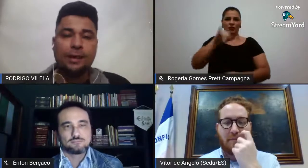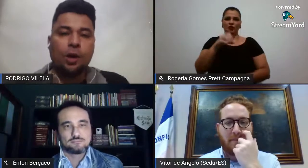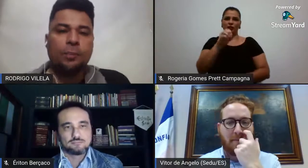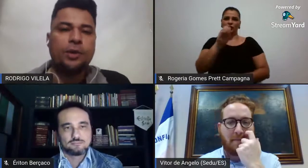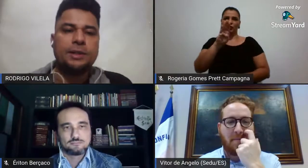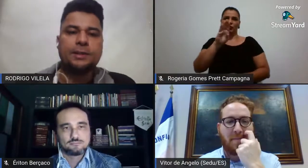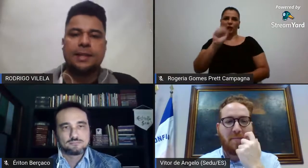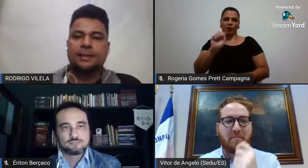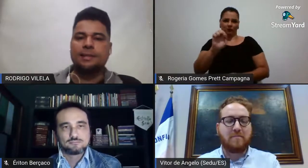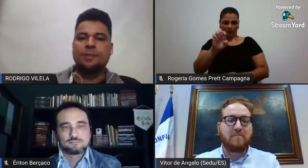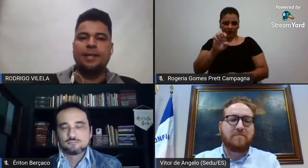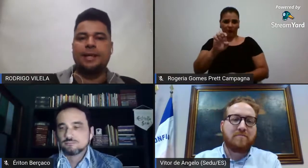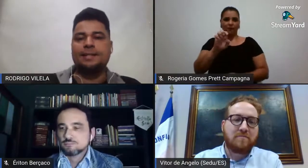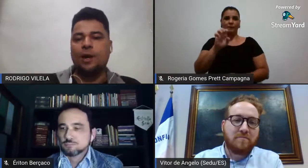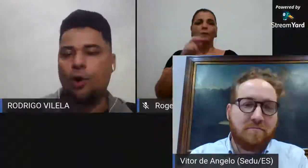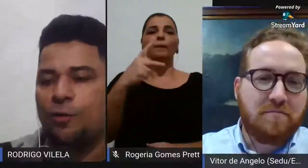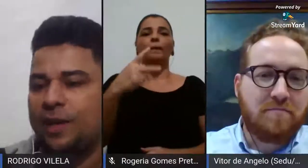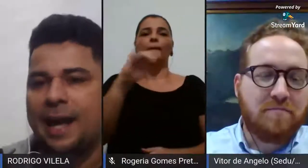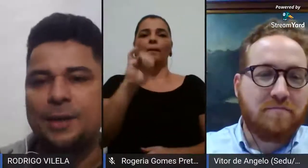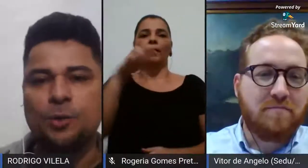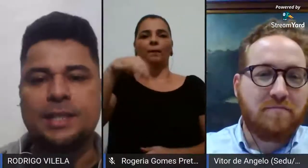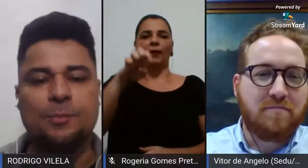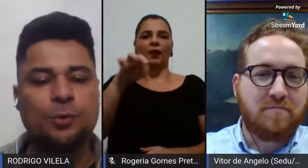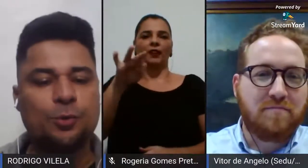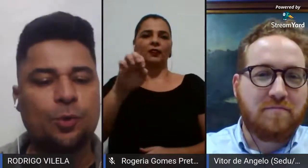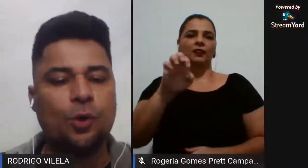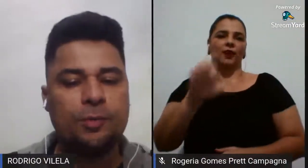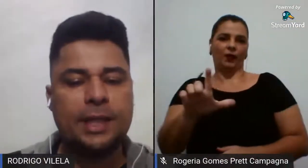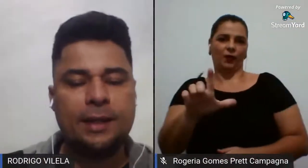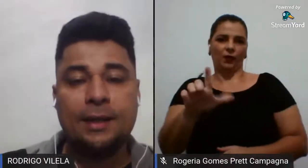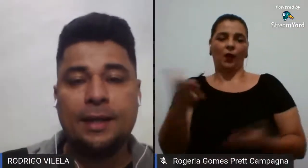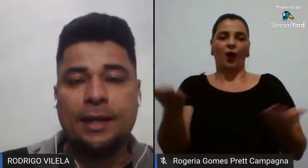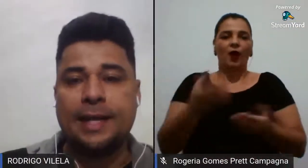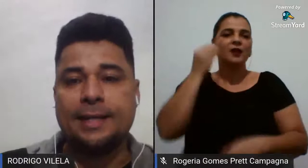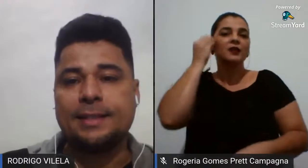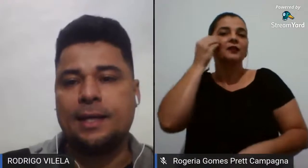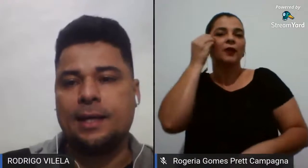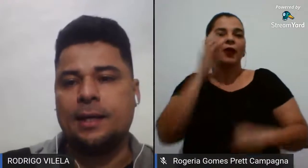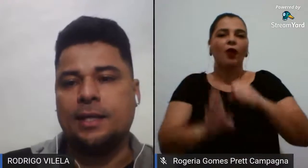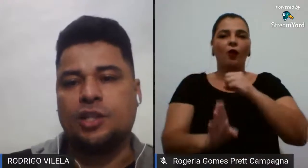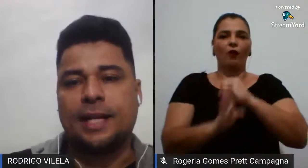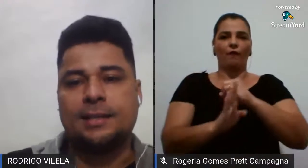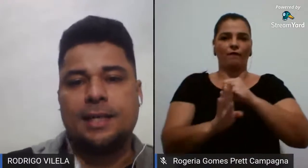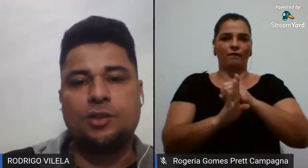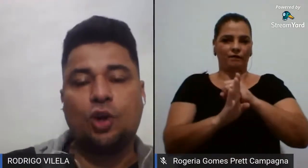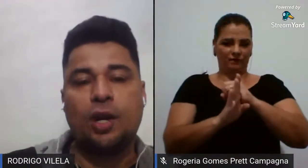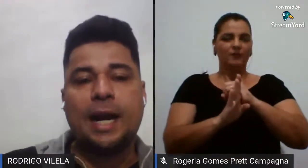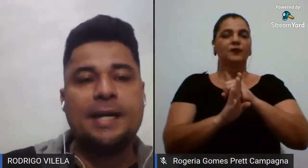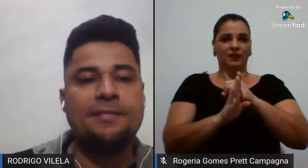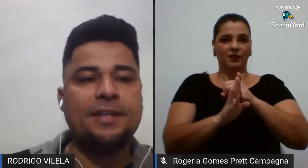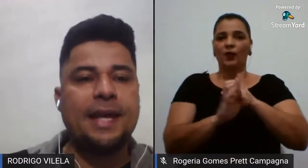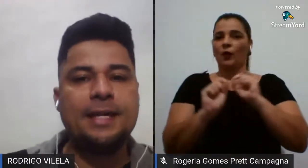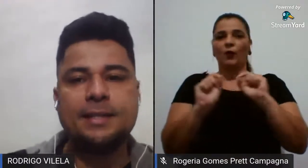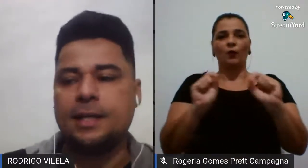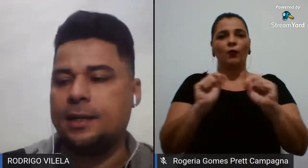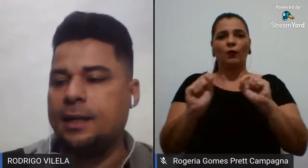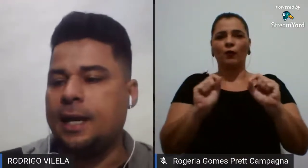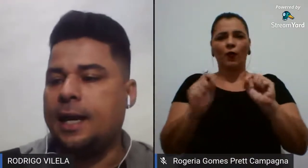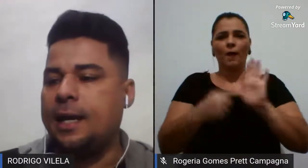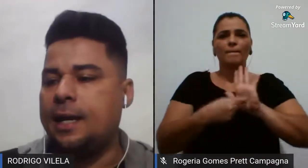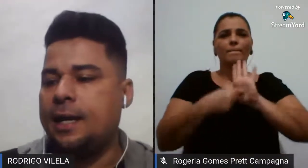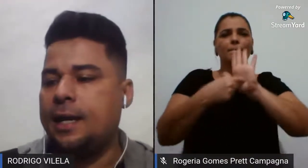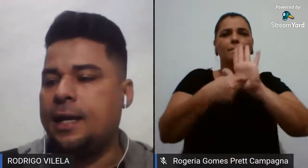de Mantenópolis, nessa experiência offline, eu gostei muito do nome, né? E de trazer, de colocar em